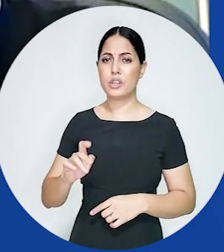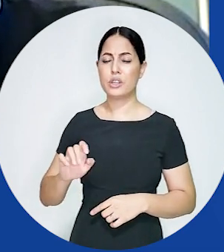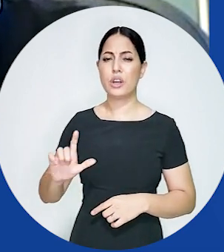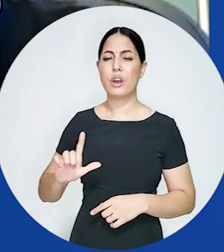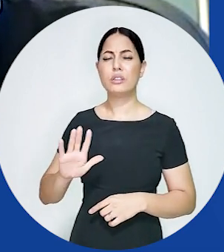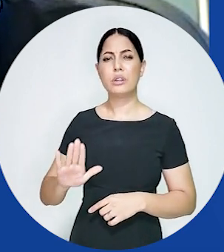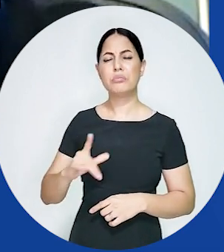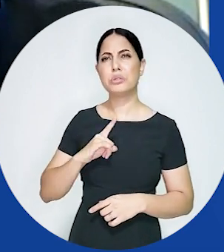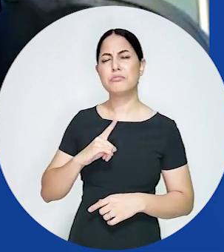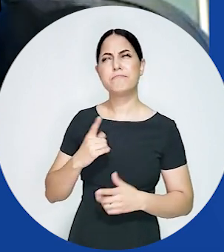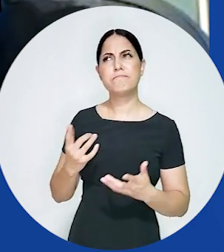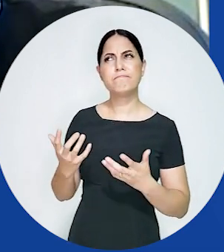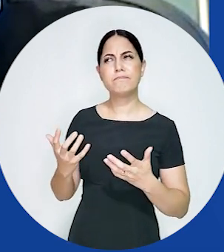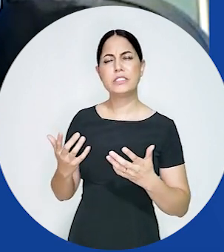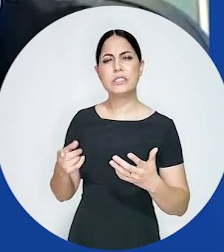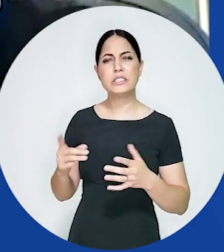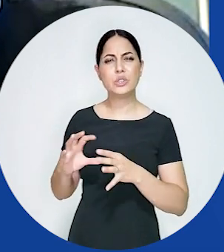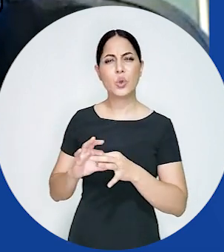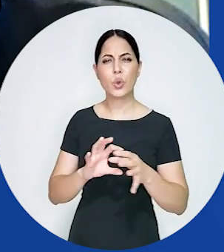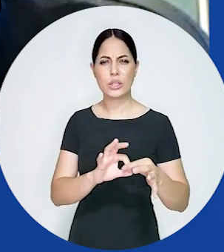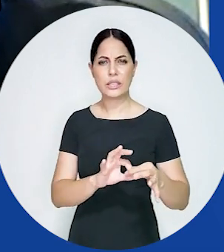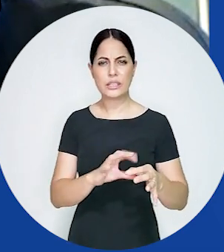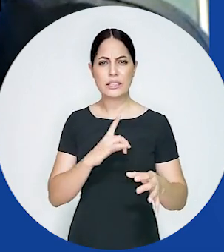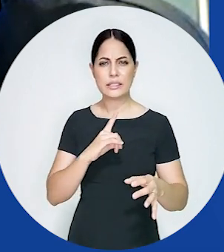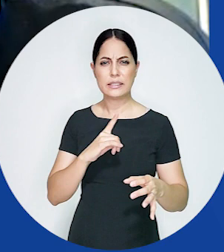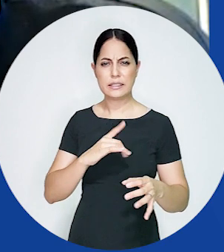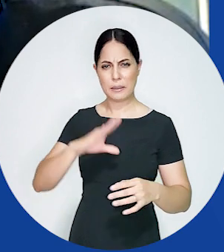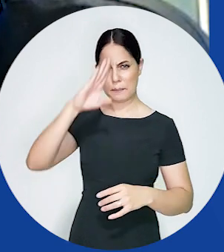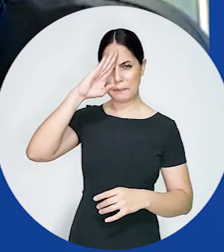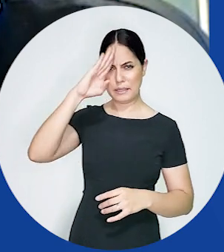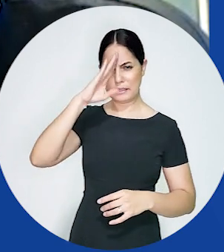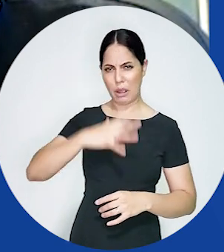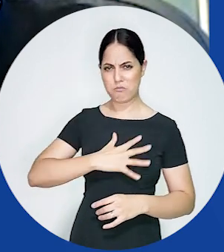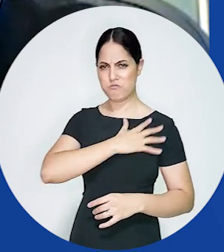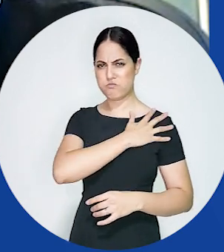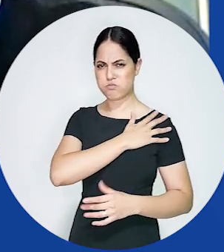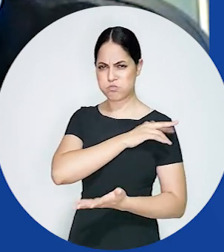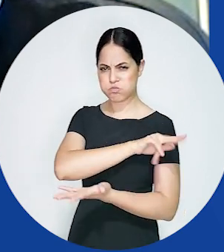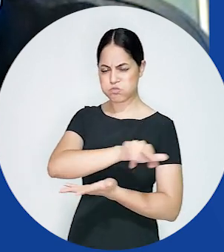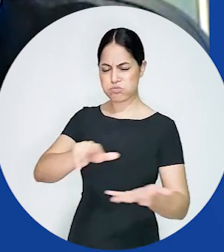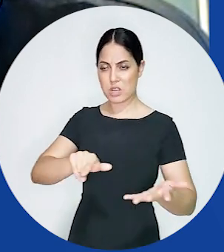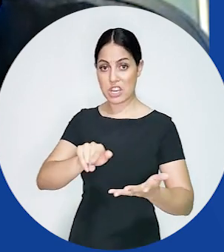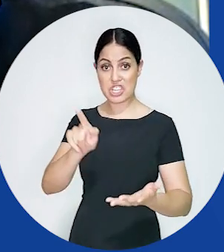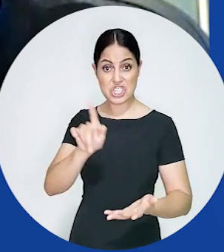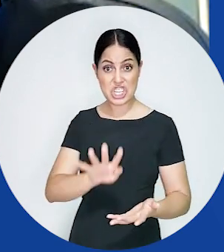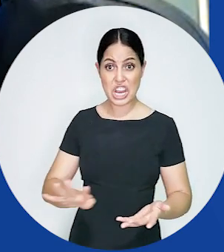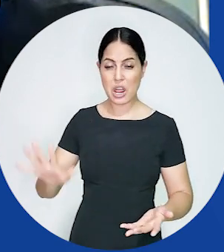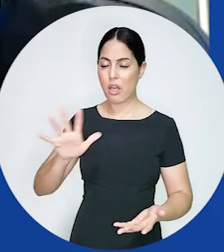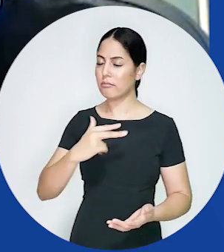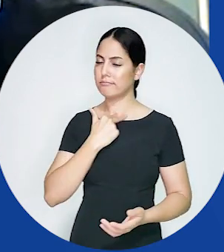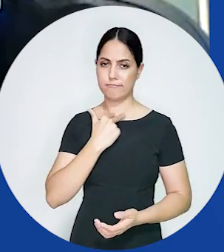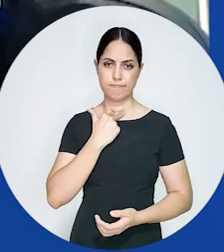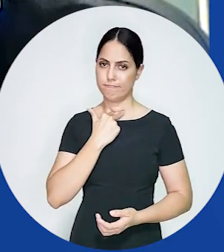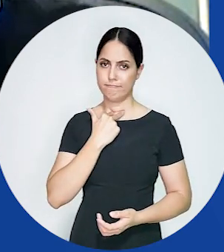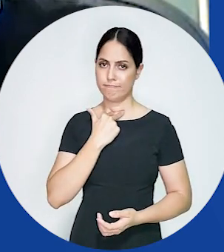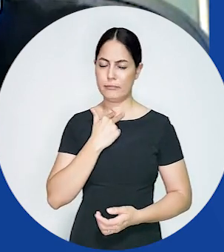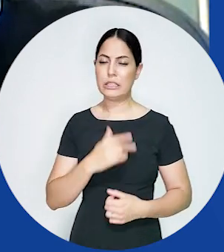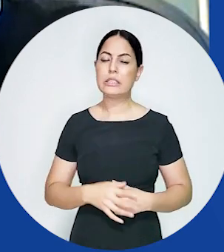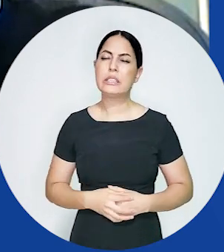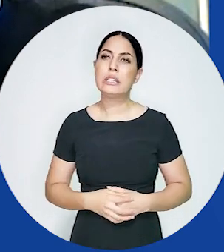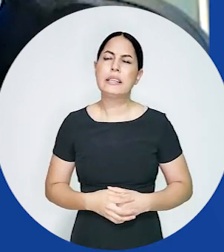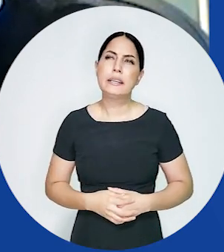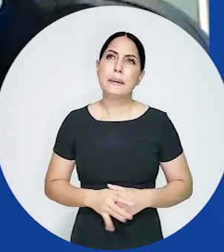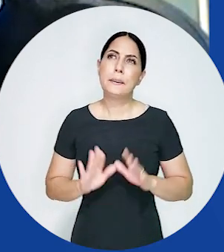tenho uma relativa, digamos, intimidade com essa coisa militar. Eu não acho que a gente deva generalizar,